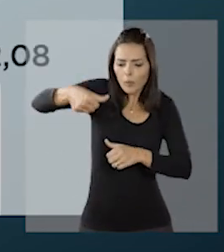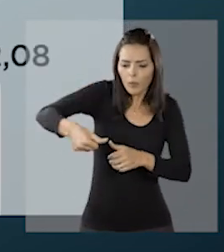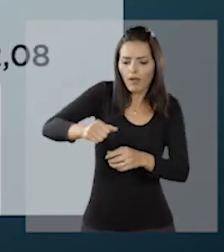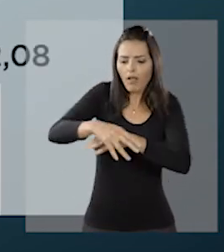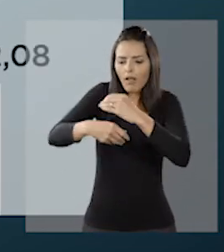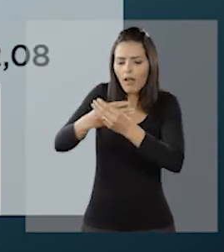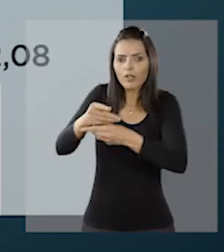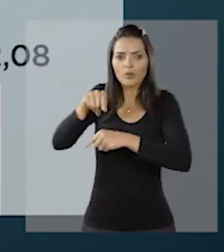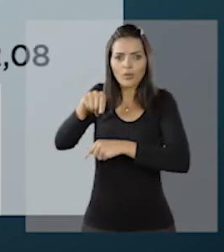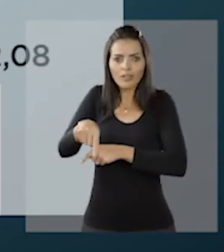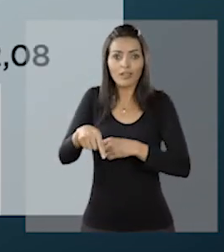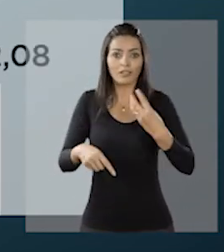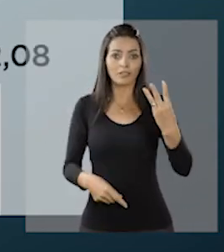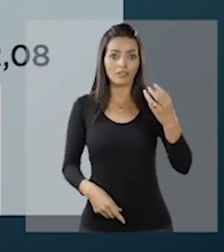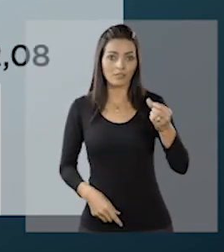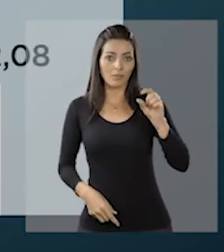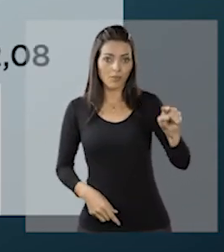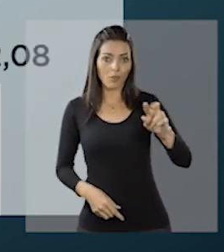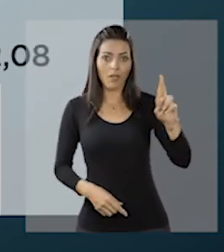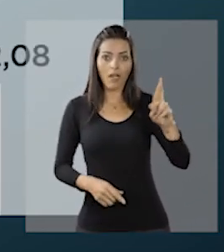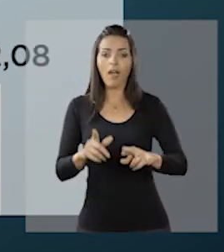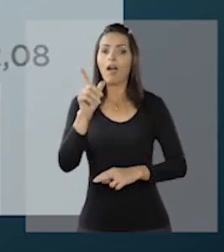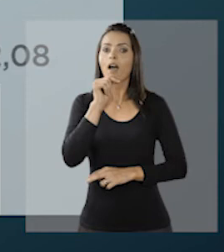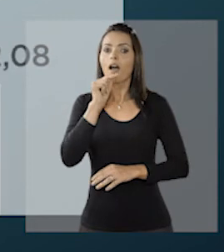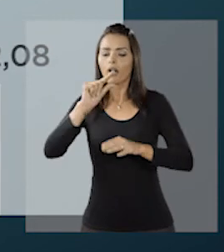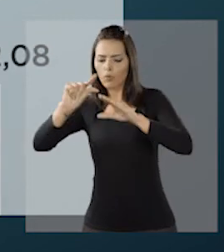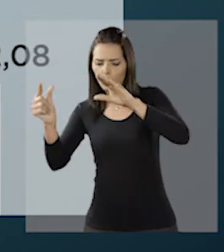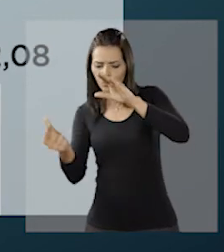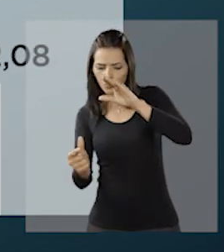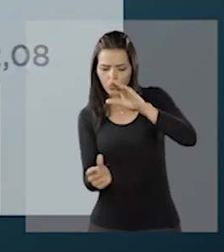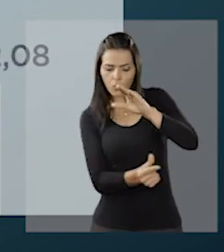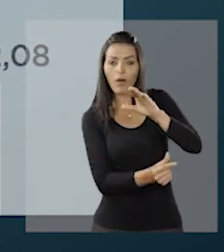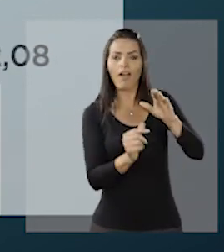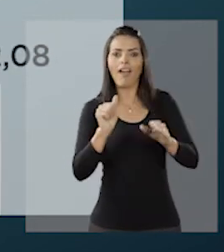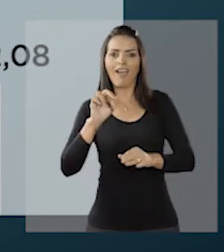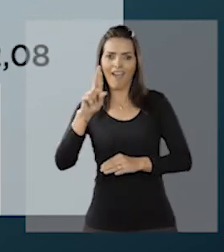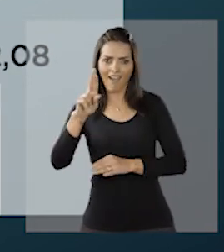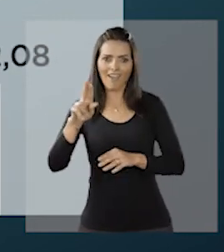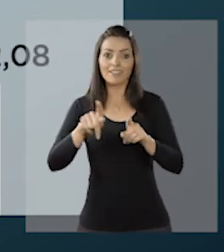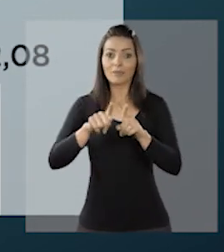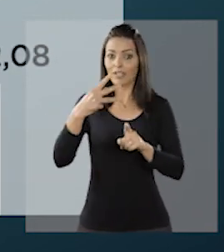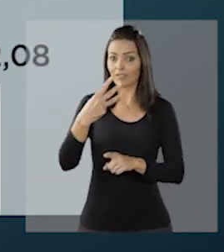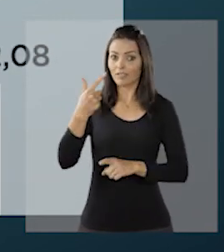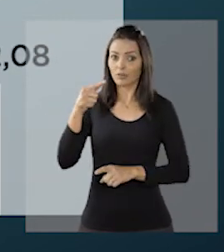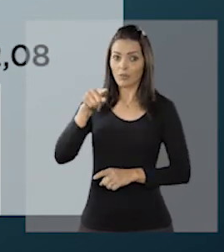sistema push, 36 mil com a água residual do ar-condicionado e